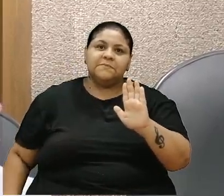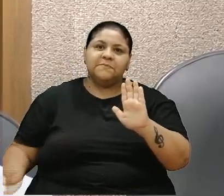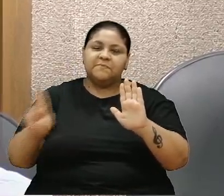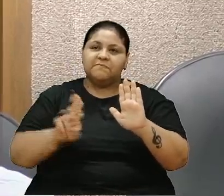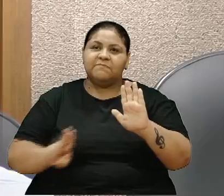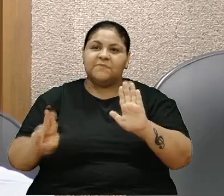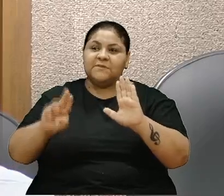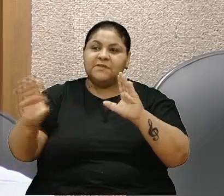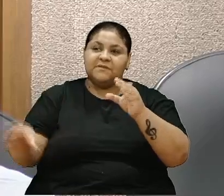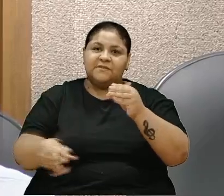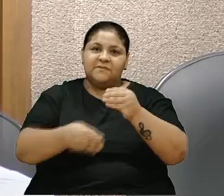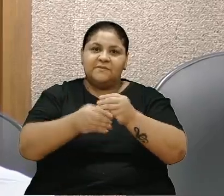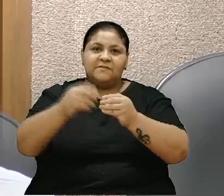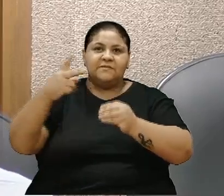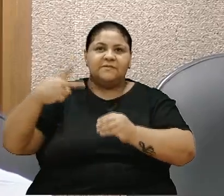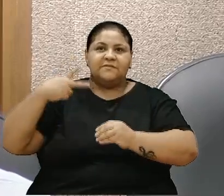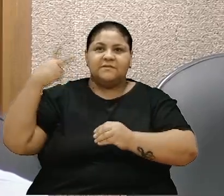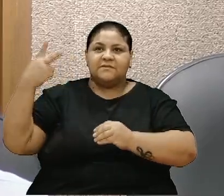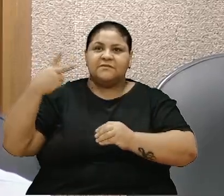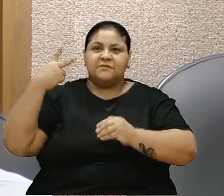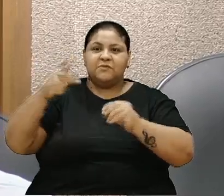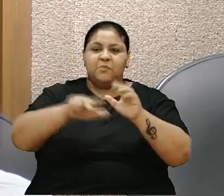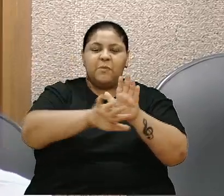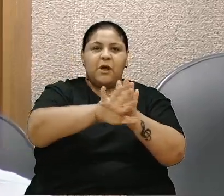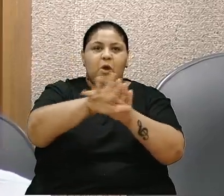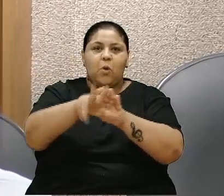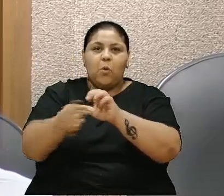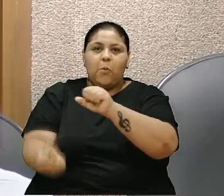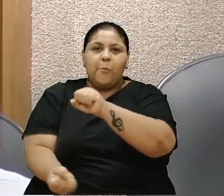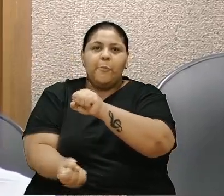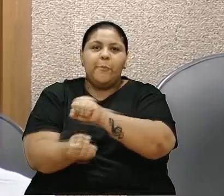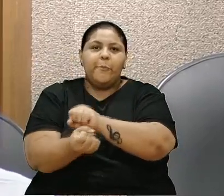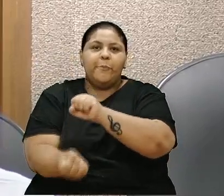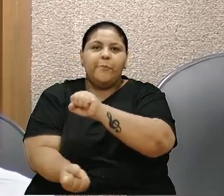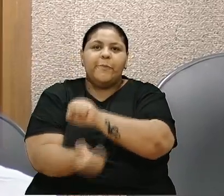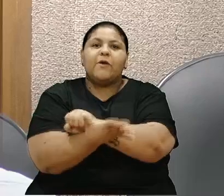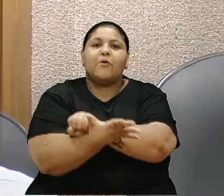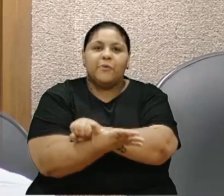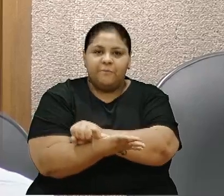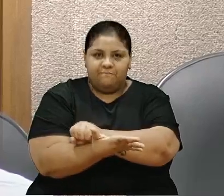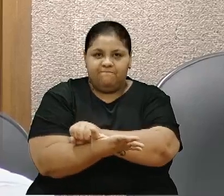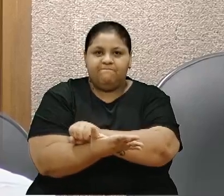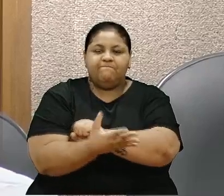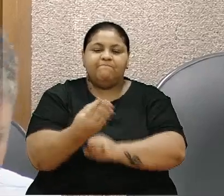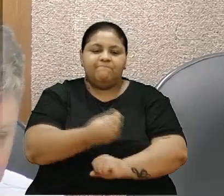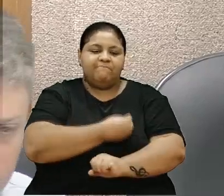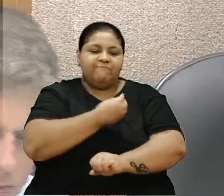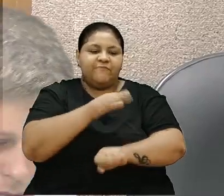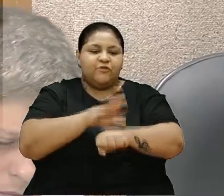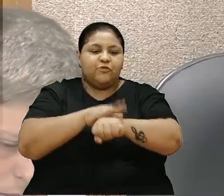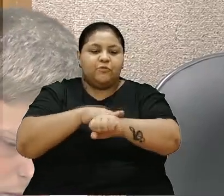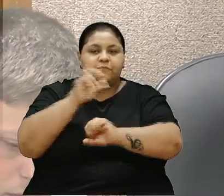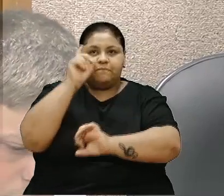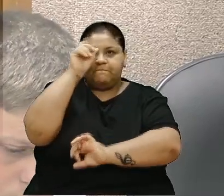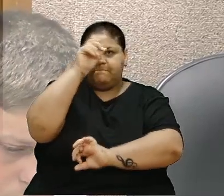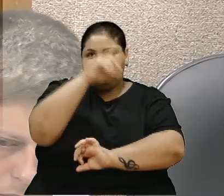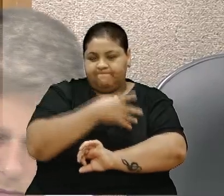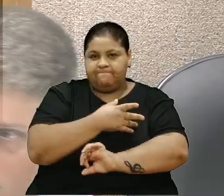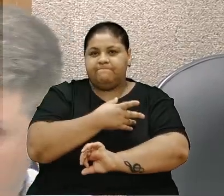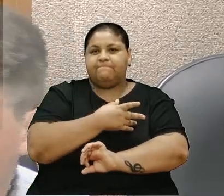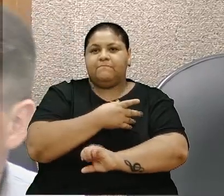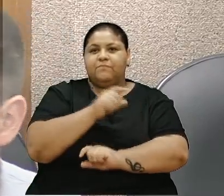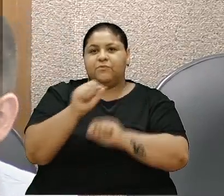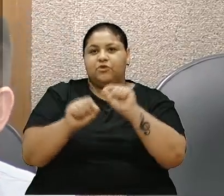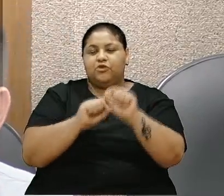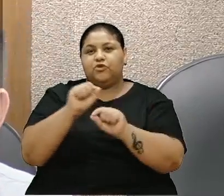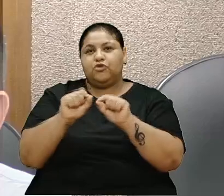emendas parlamentares para corrupção, né? Então, nós estamos vivendo um momento complicado do ponto de vista da execução